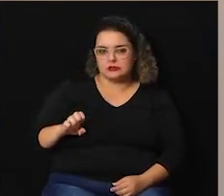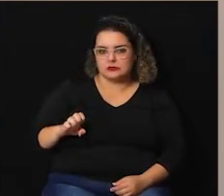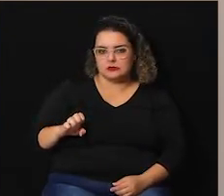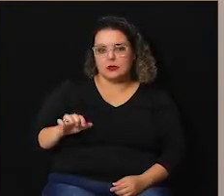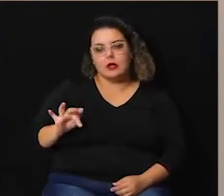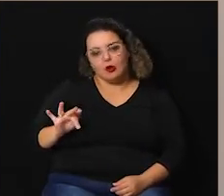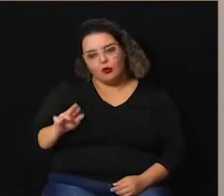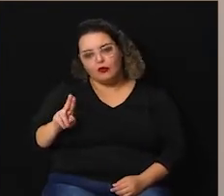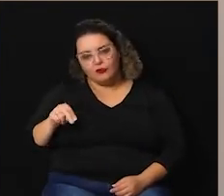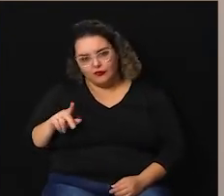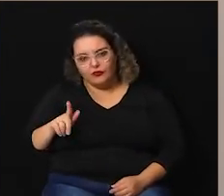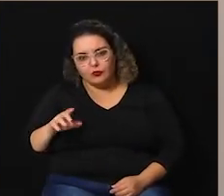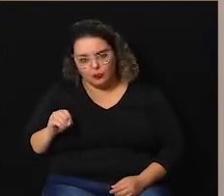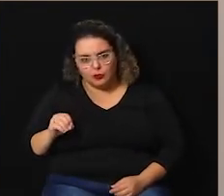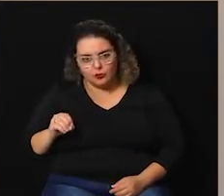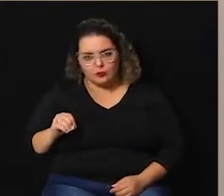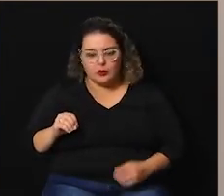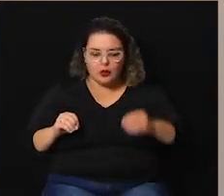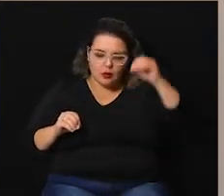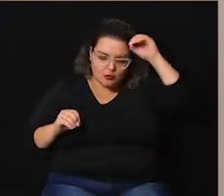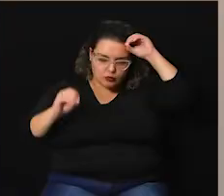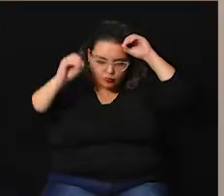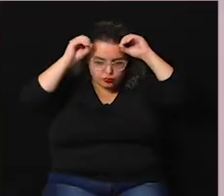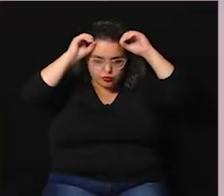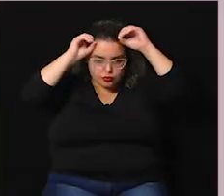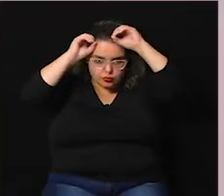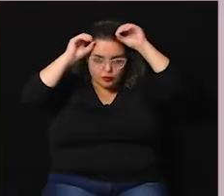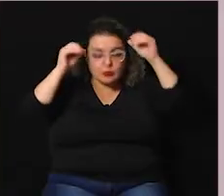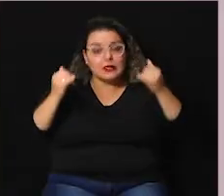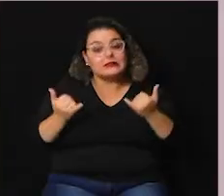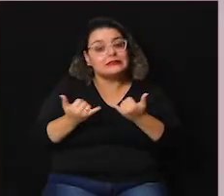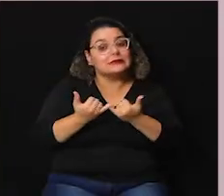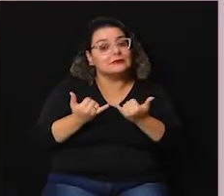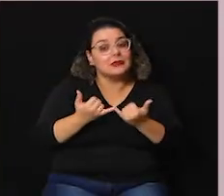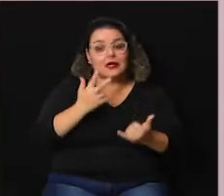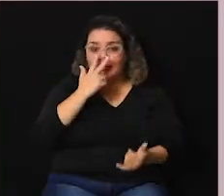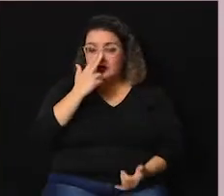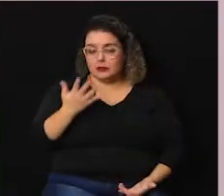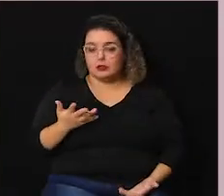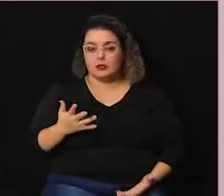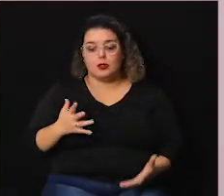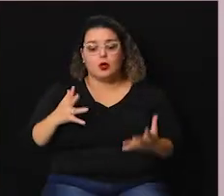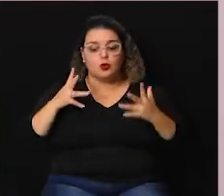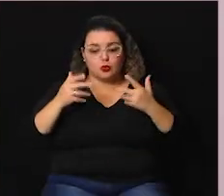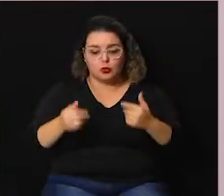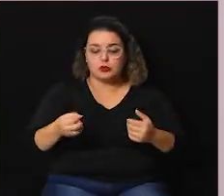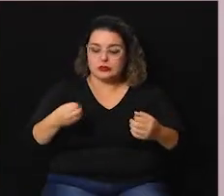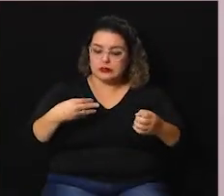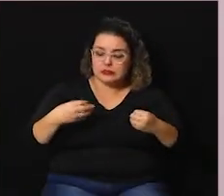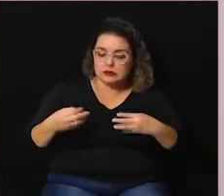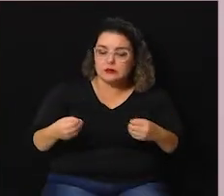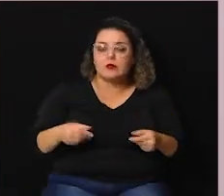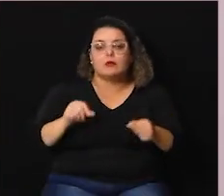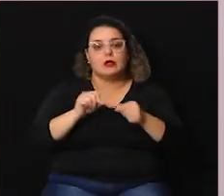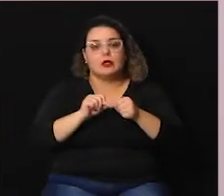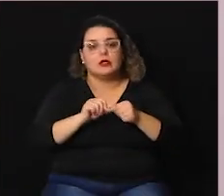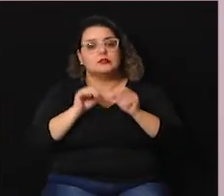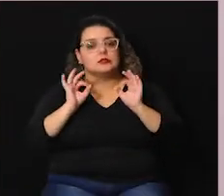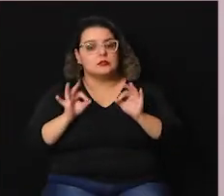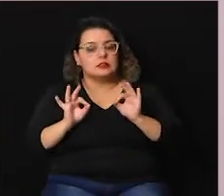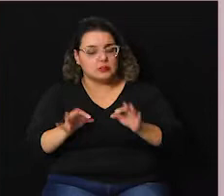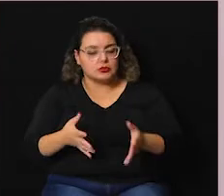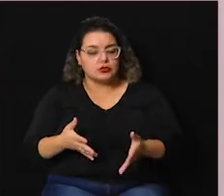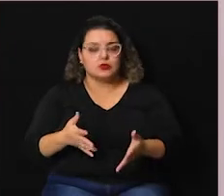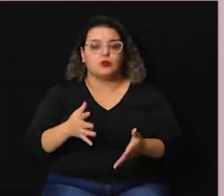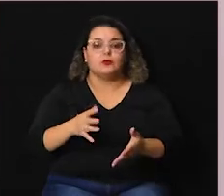areata, que forma aquela pelada em rodelas na cabeça. Doutor, e feito todos esses exames, aí todos os exames feitos,